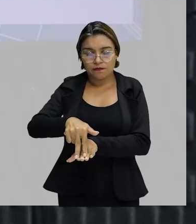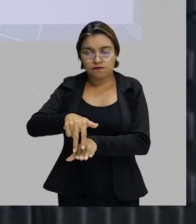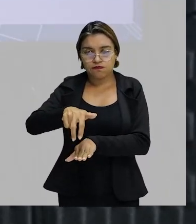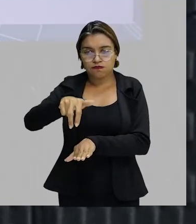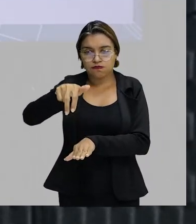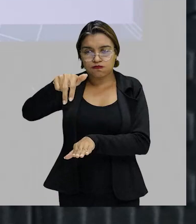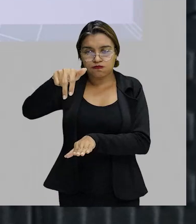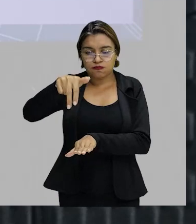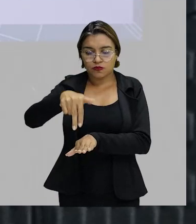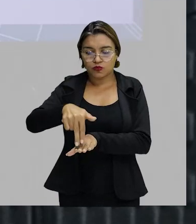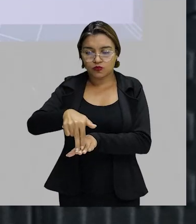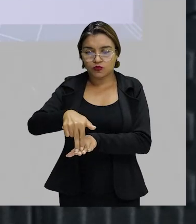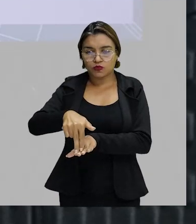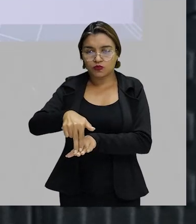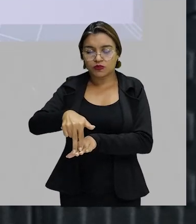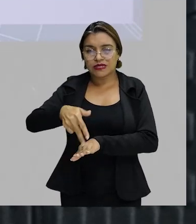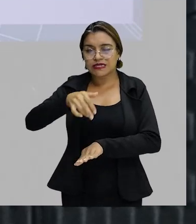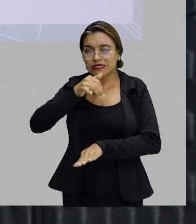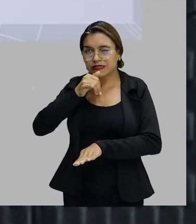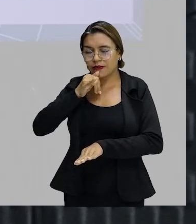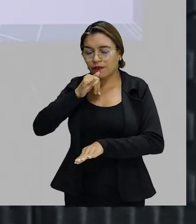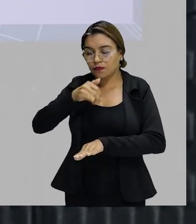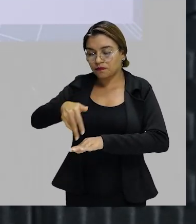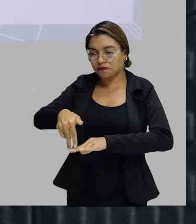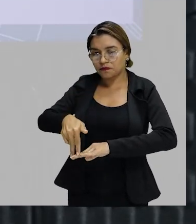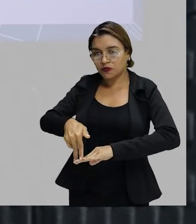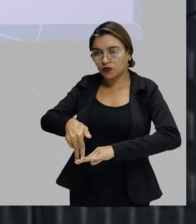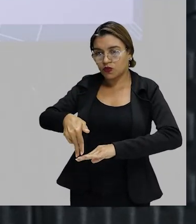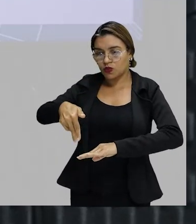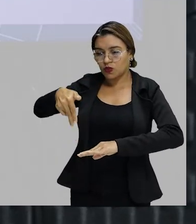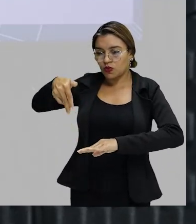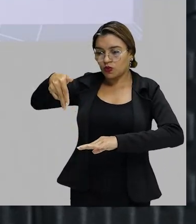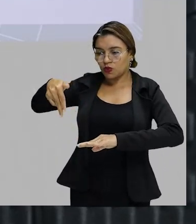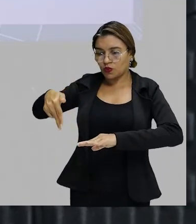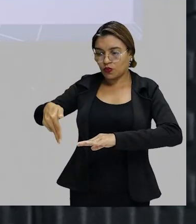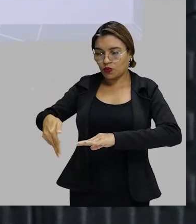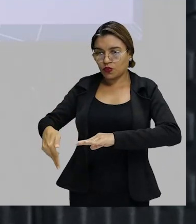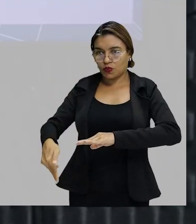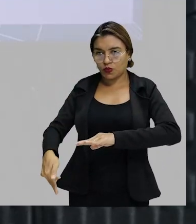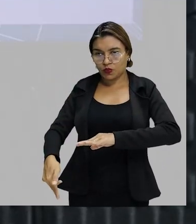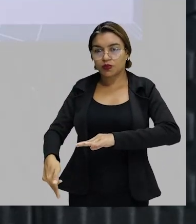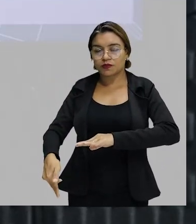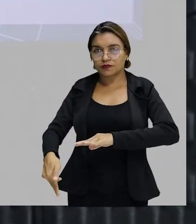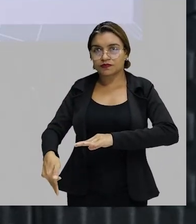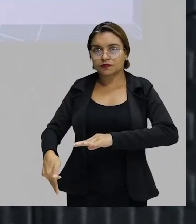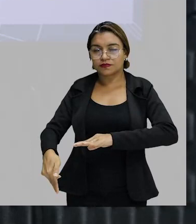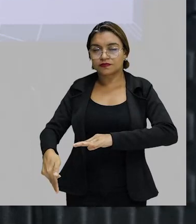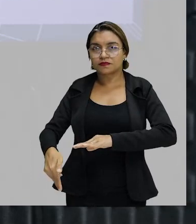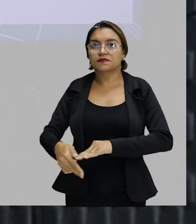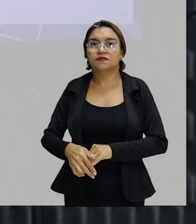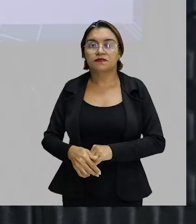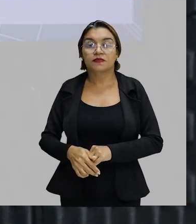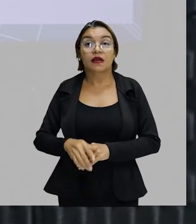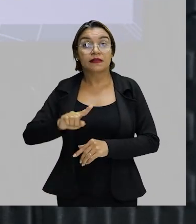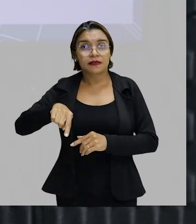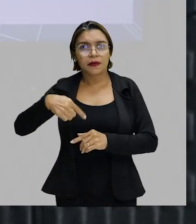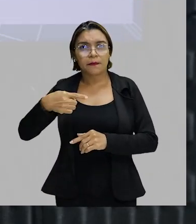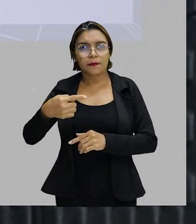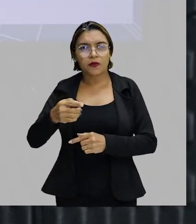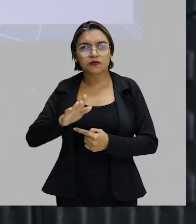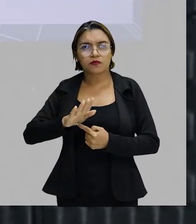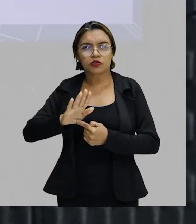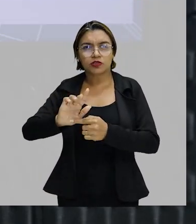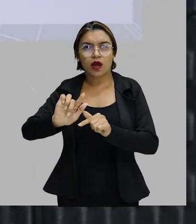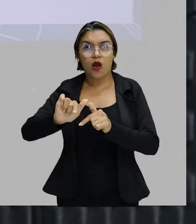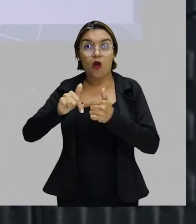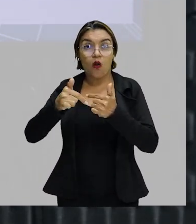para trás Professor isso é o óbvio não isso não é o Óbvio daqui a pouco eu vou mostrar para vocês como acontece alguns